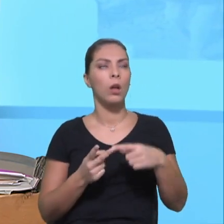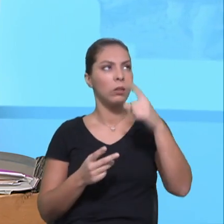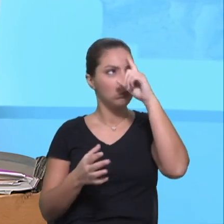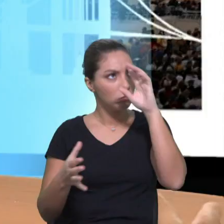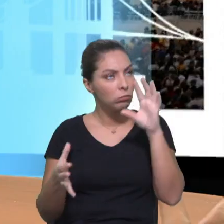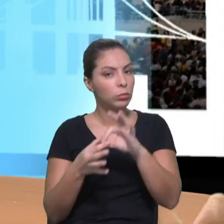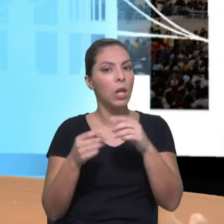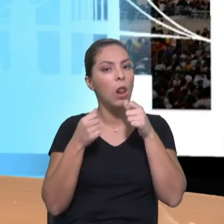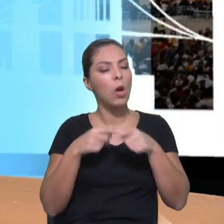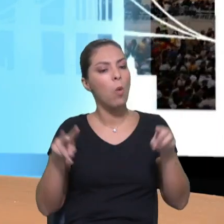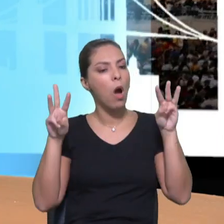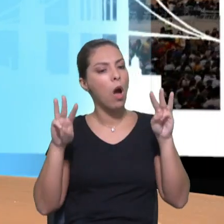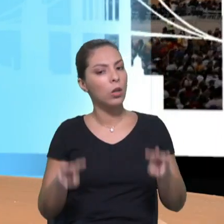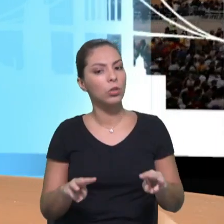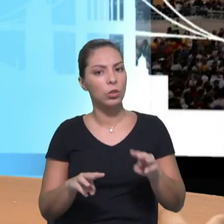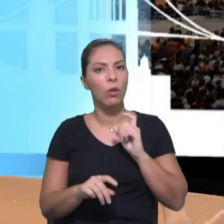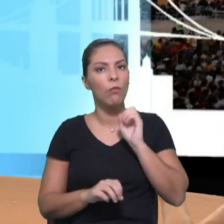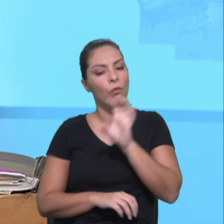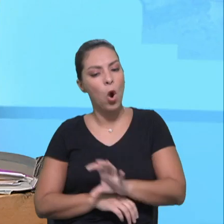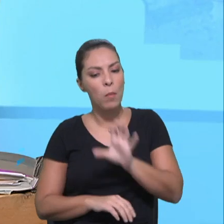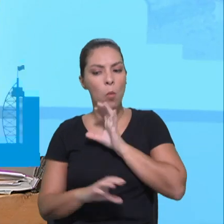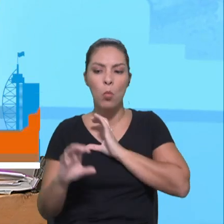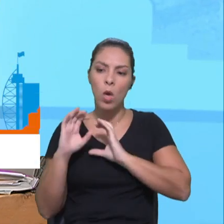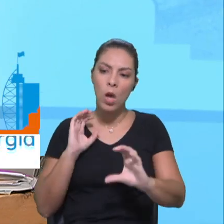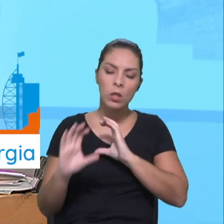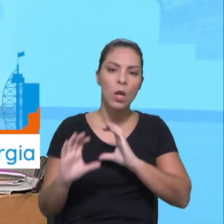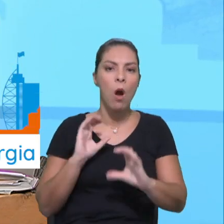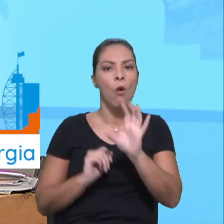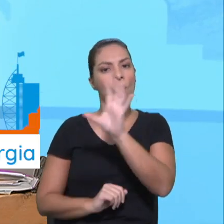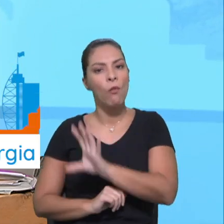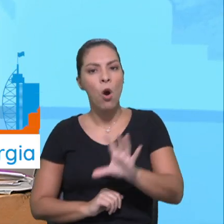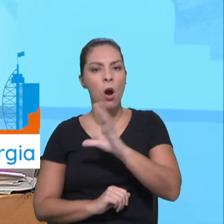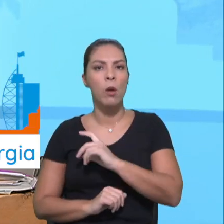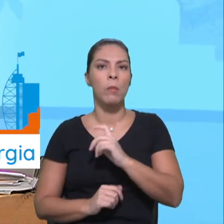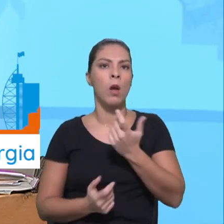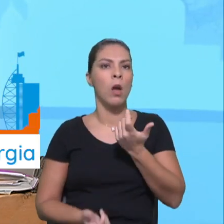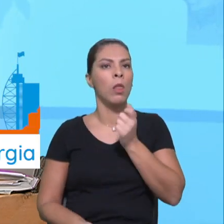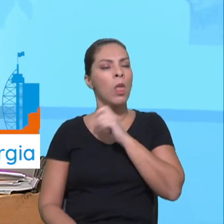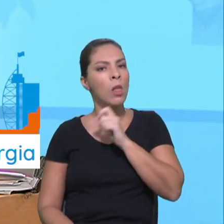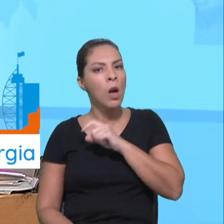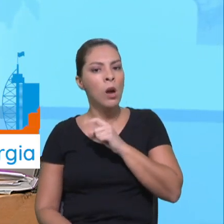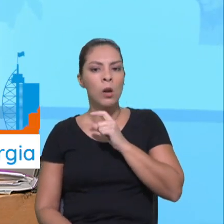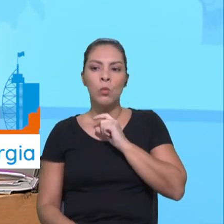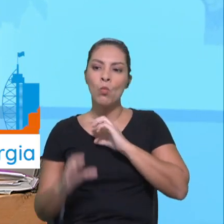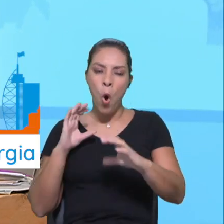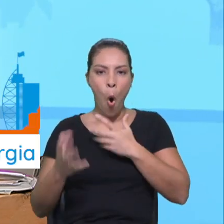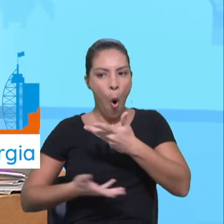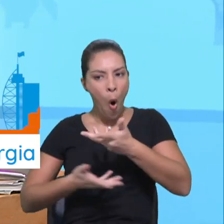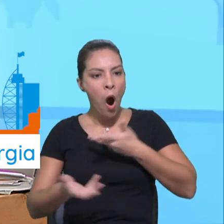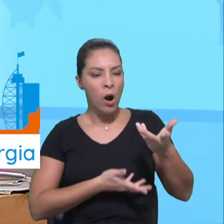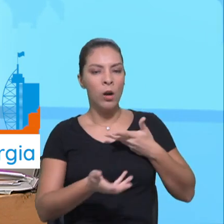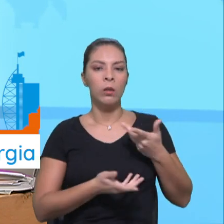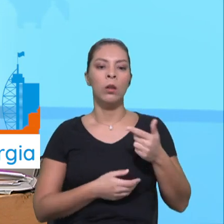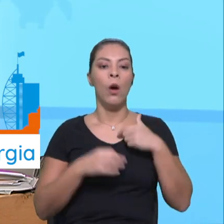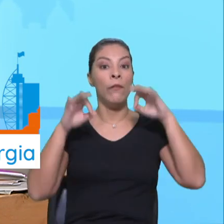linguagens exatamente, perceber as dificuldades, como é que é possível esta comunicação. Aliás, no final das jornadas